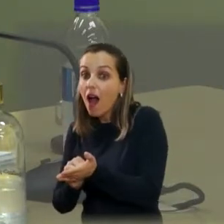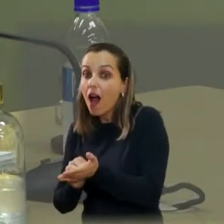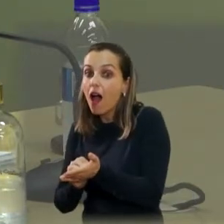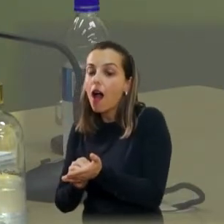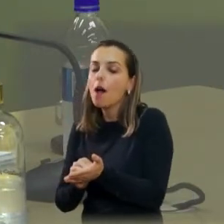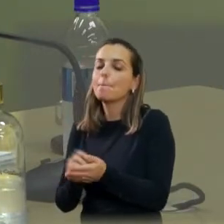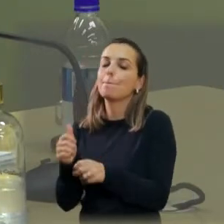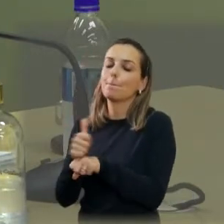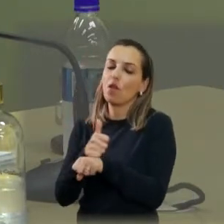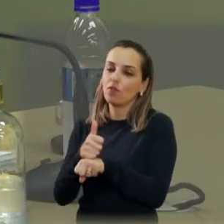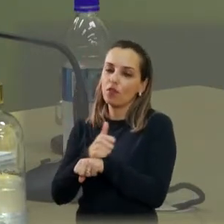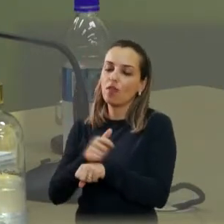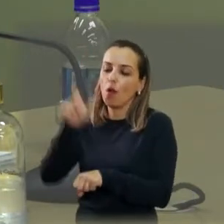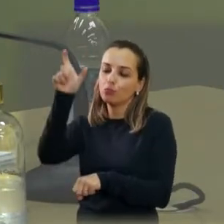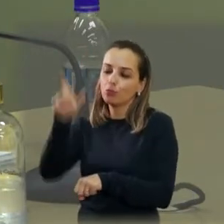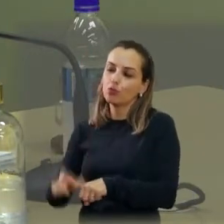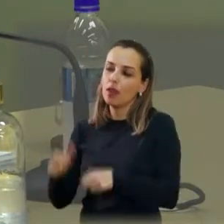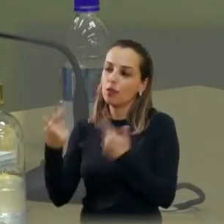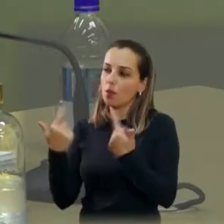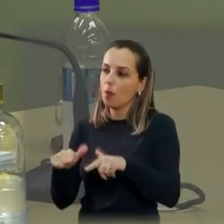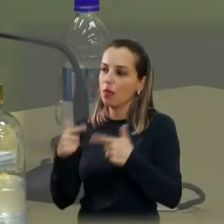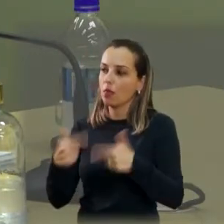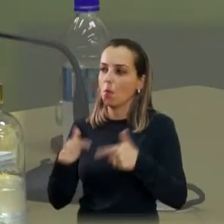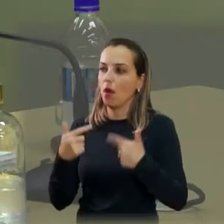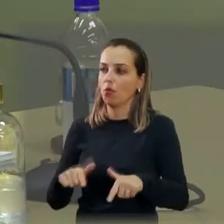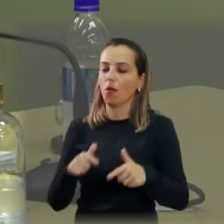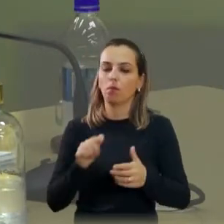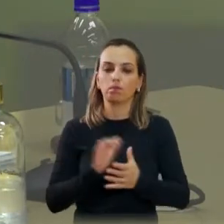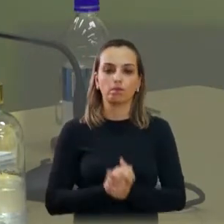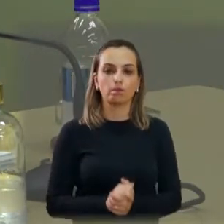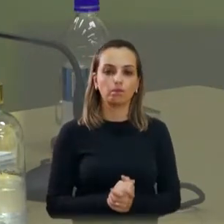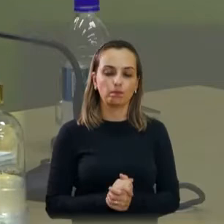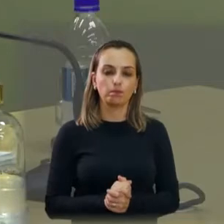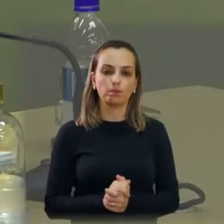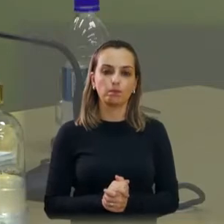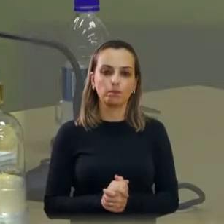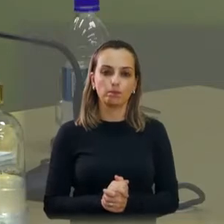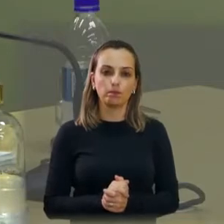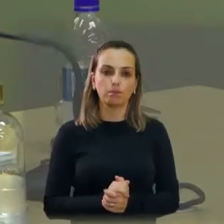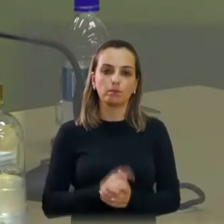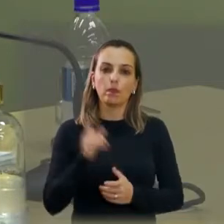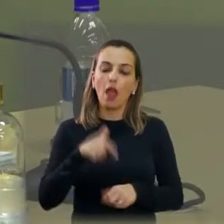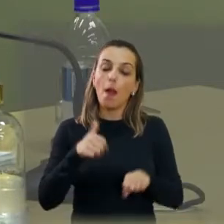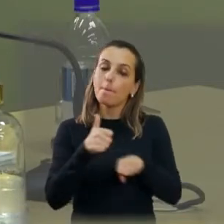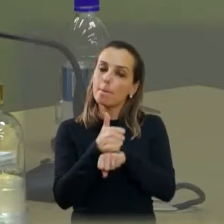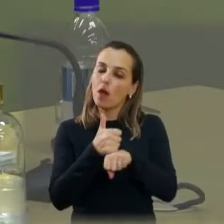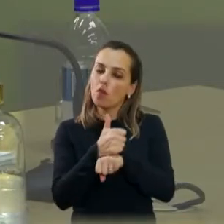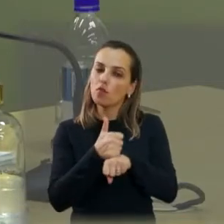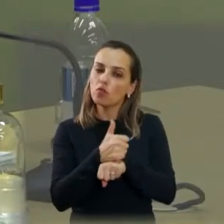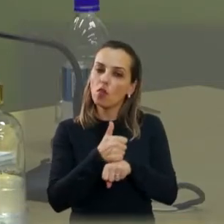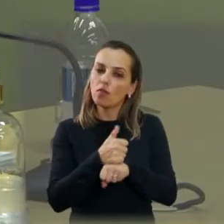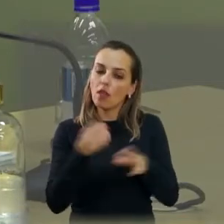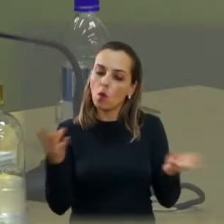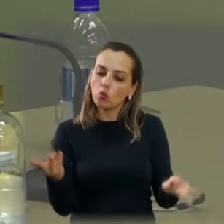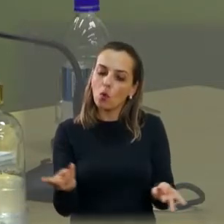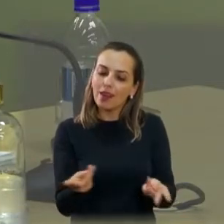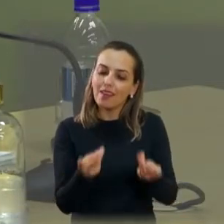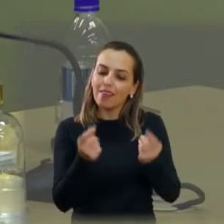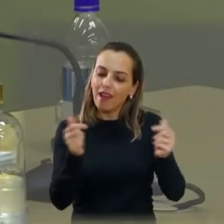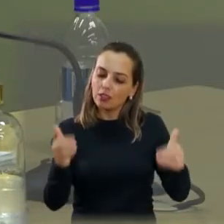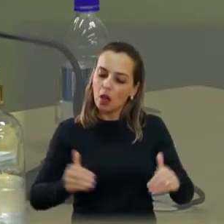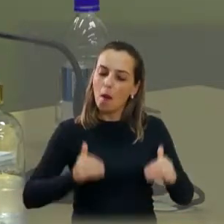o profissional, né? Não é só em número, mas também é em qualidade. É um profissional extremamente